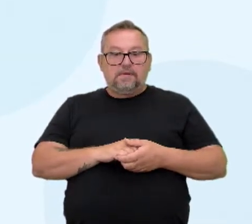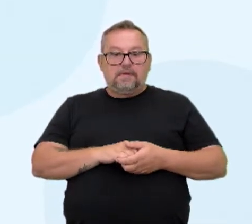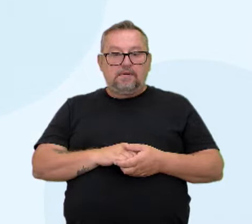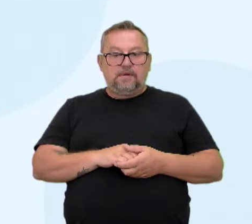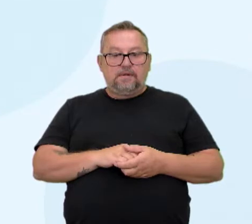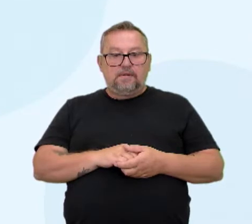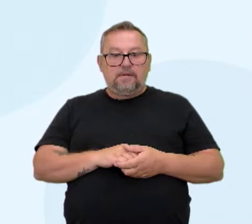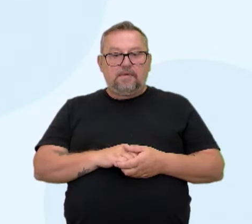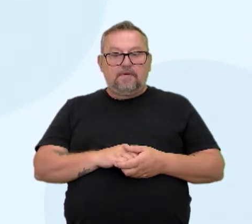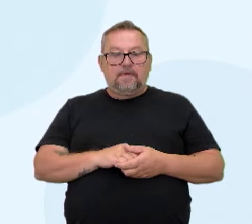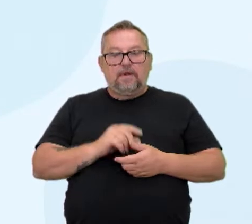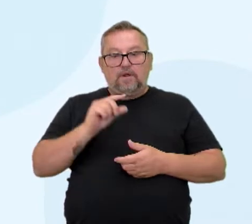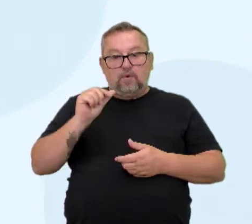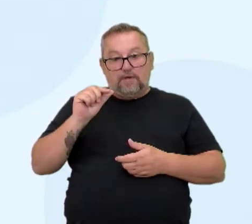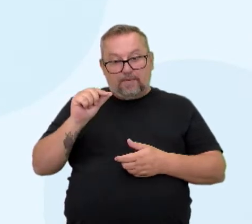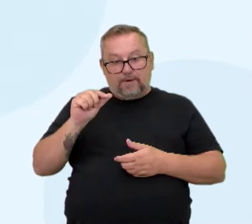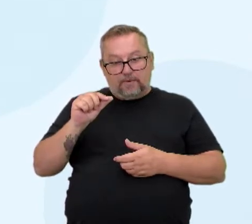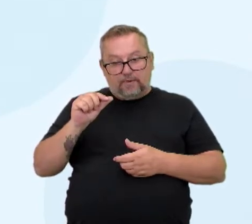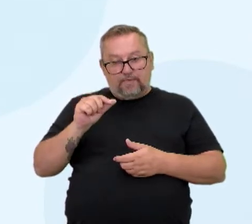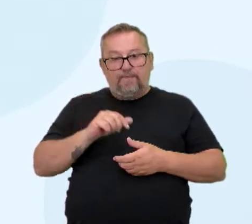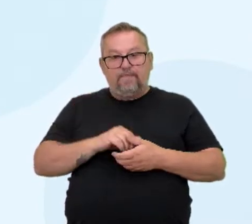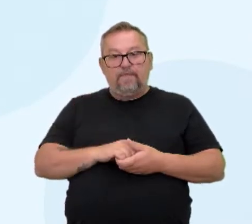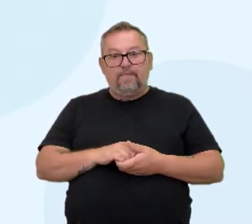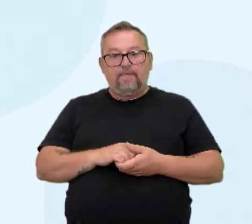e orçamento